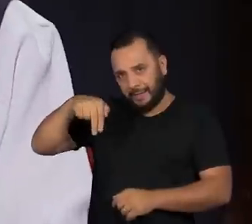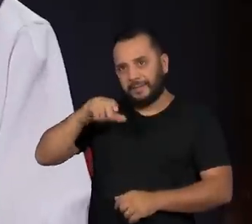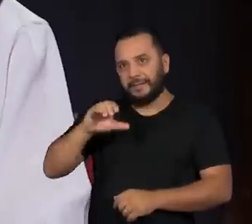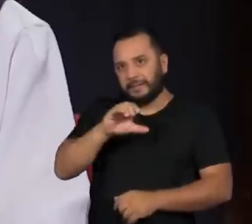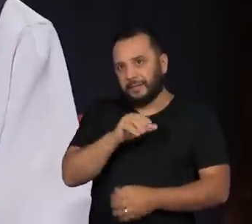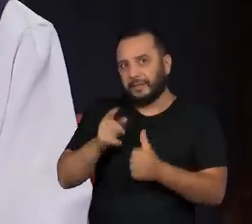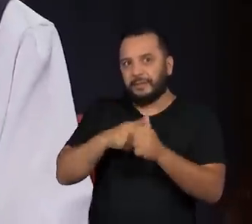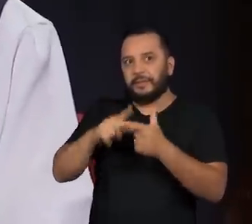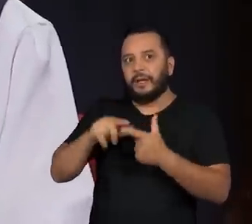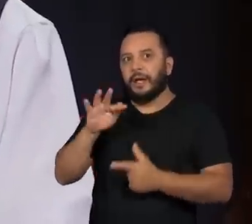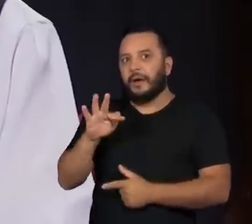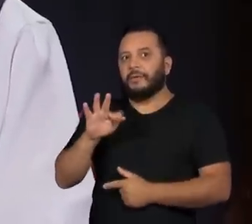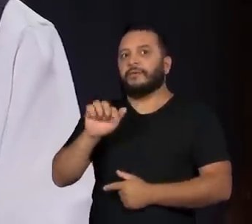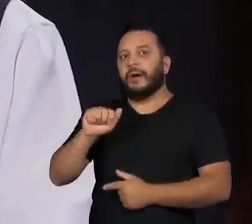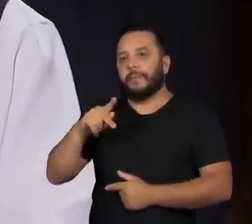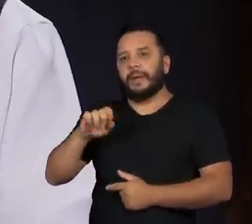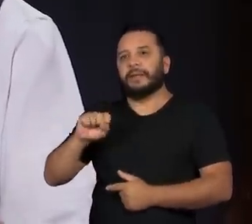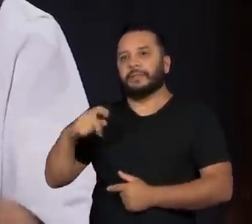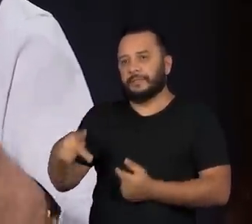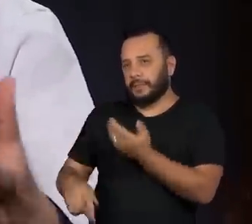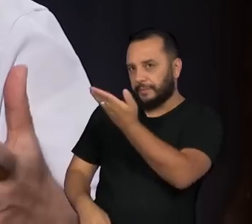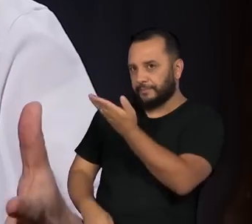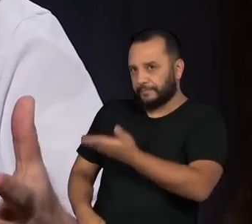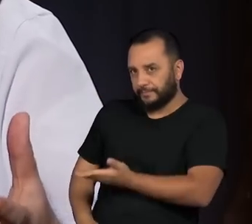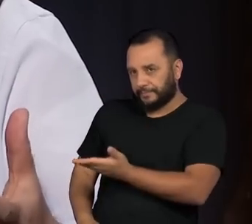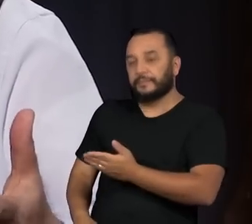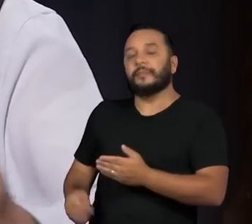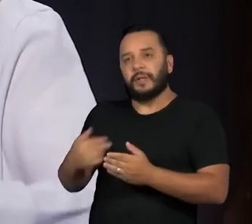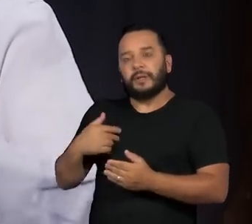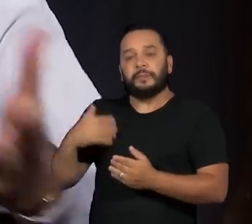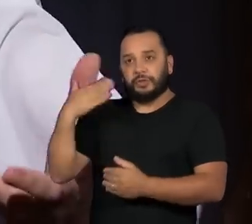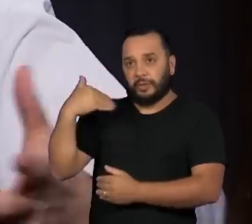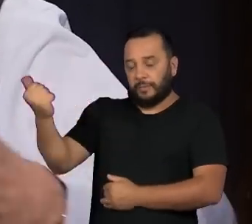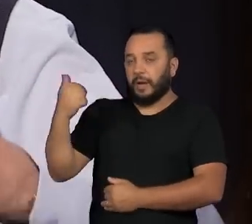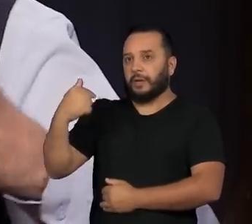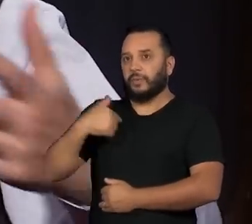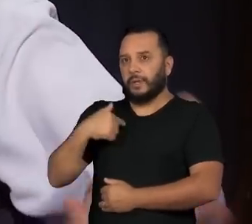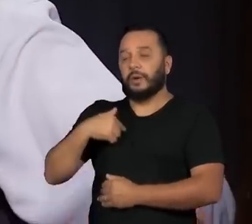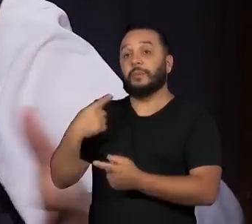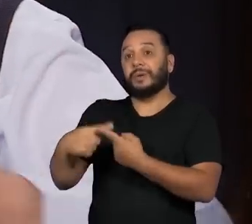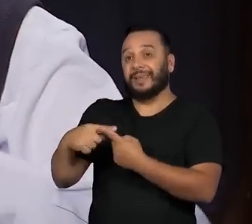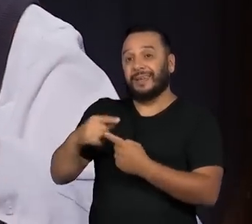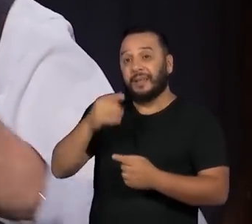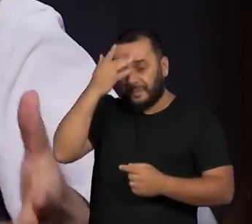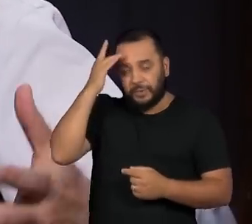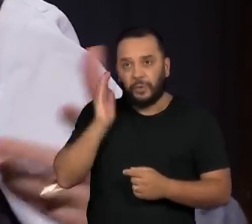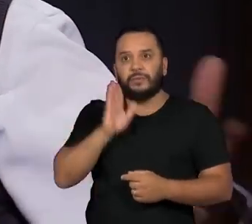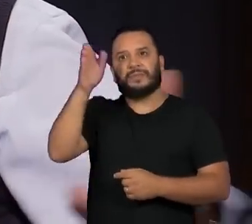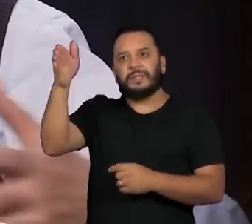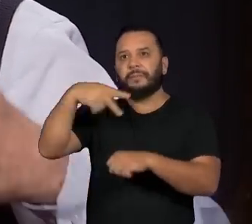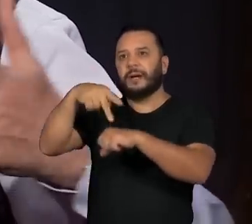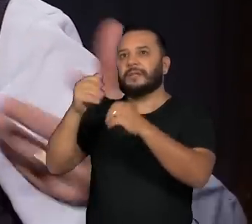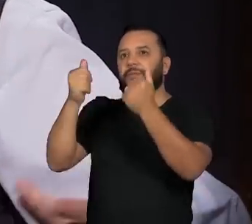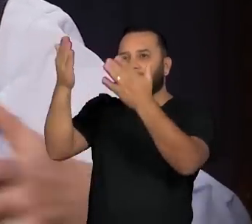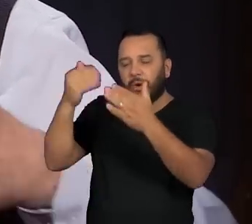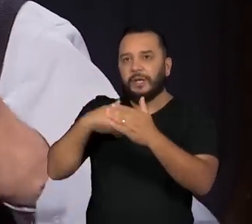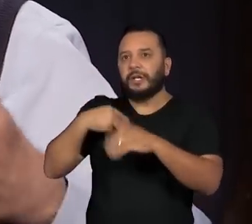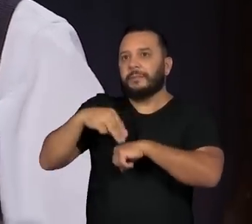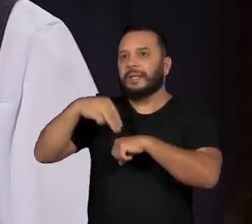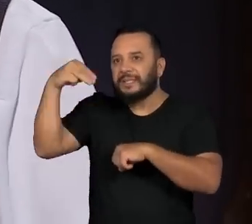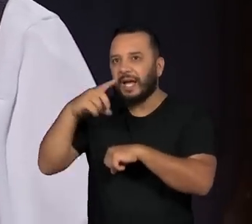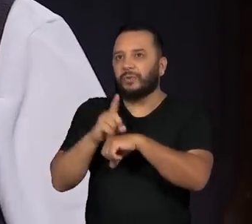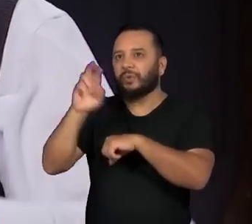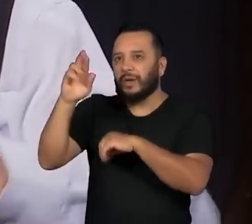chamaram a Lapa tocar o CPD e o pessoal da comunidade acadêmica quando eu voltava do exterior tinha feito mestrado doutorado e tava meio perdido aqui